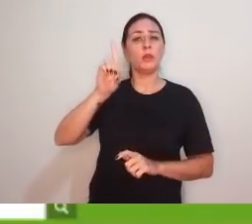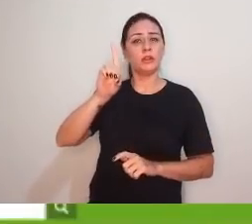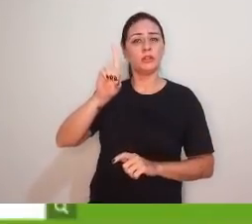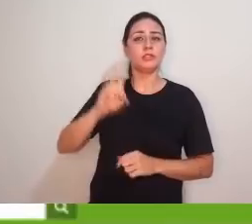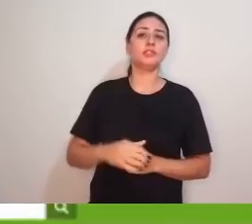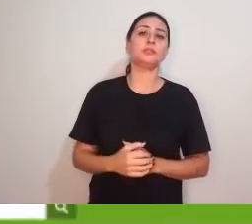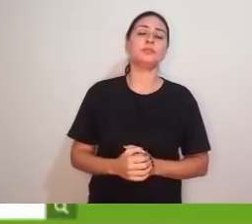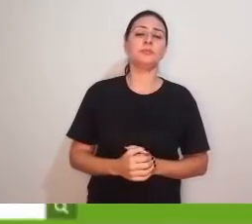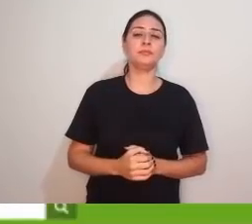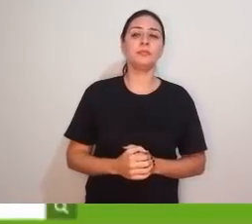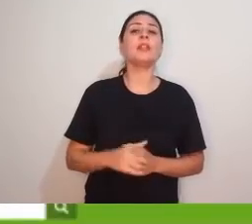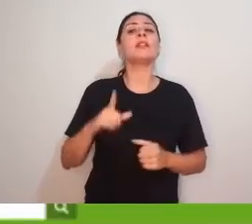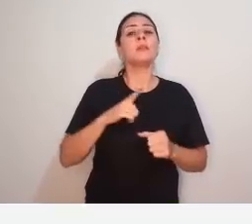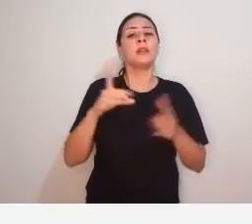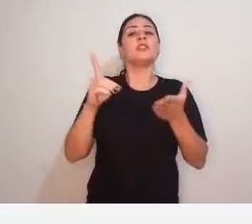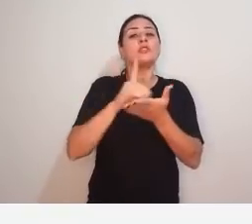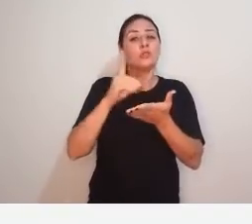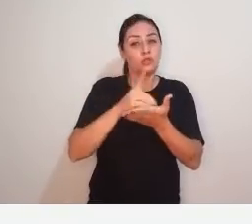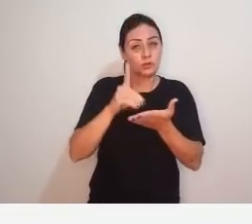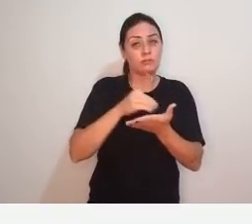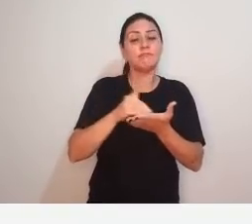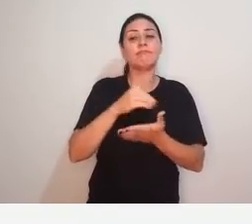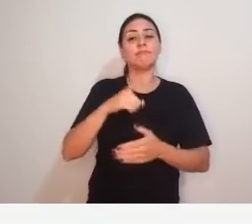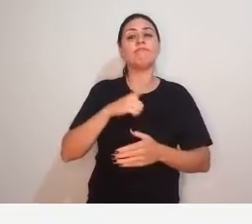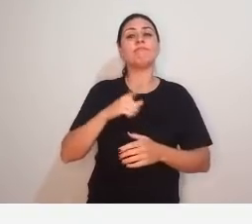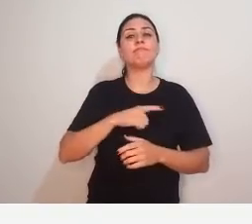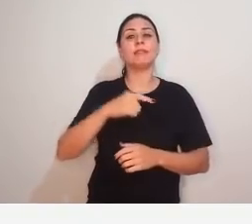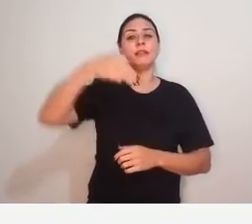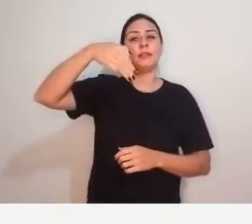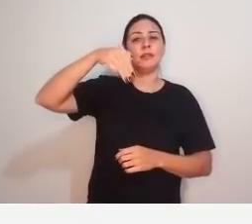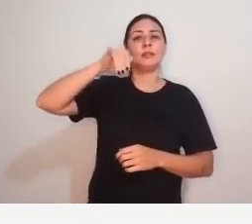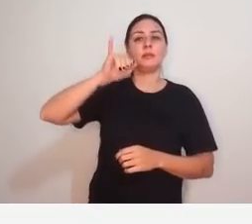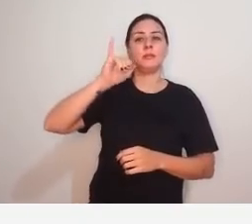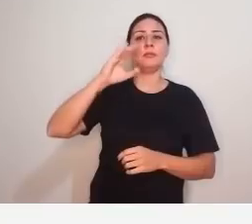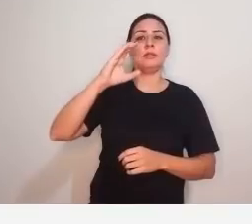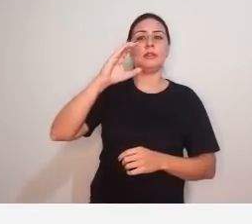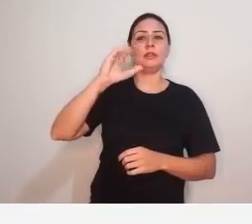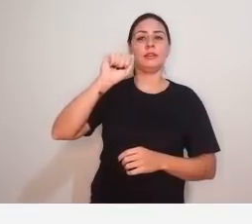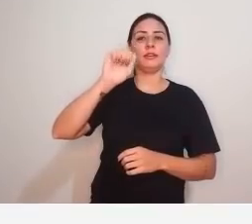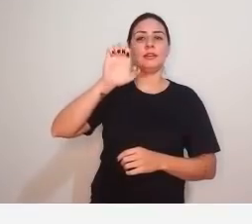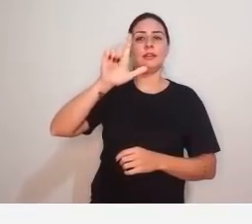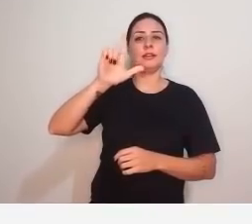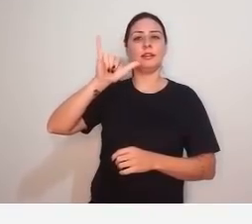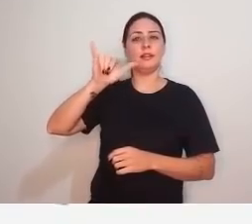Dicionários, nós temos aberto o dicionário Michaelis no Brasil e também temos o dicionário Dício,